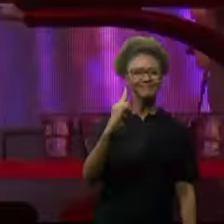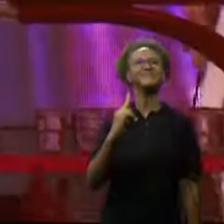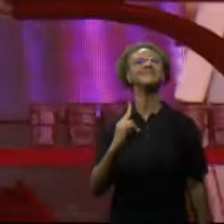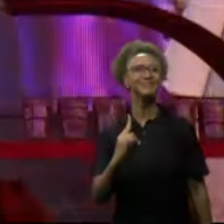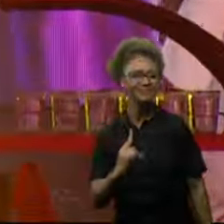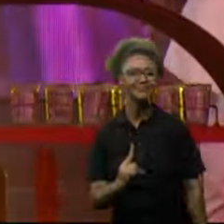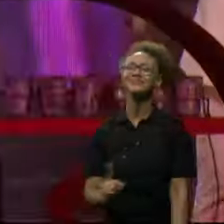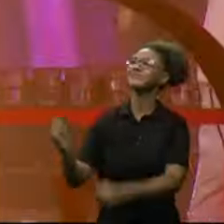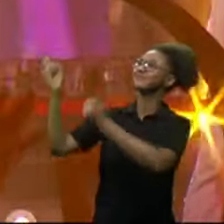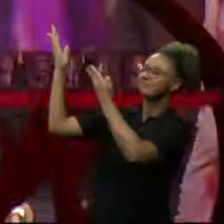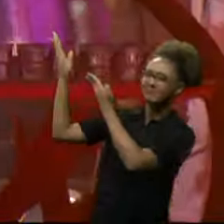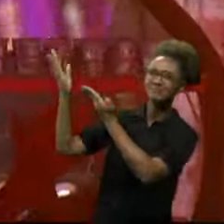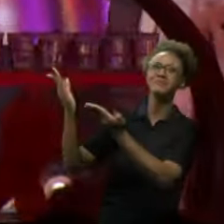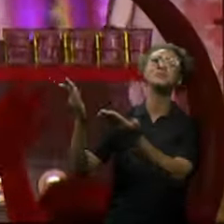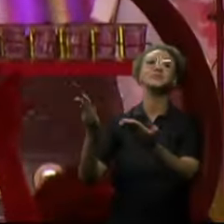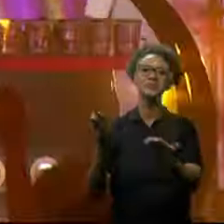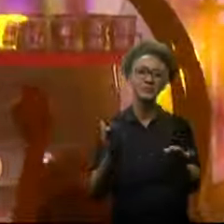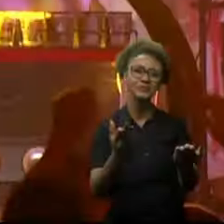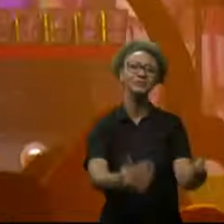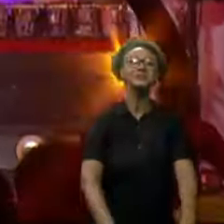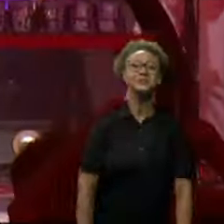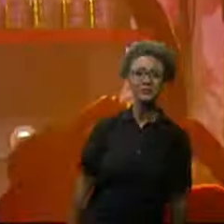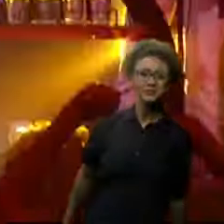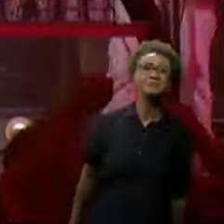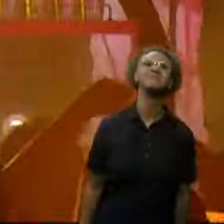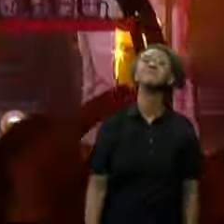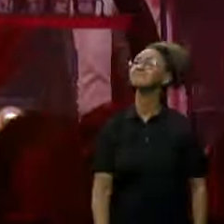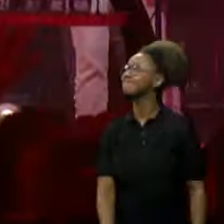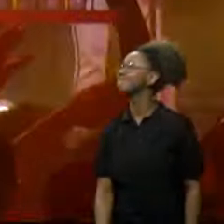O Jardim a